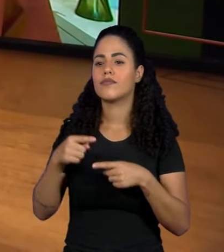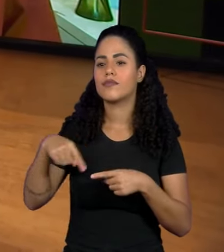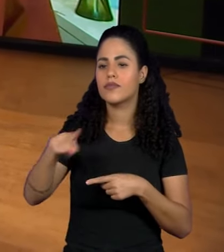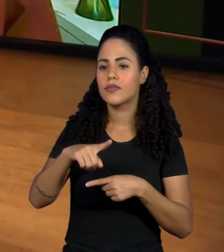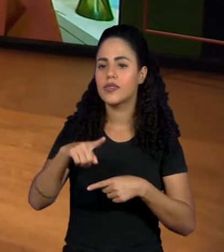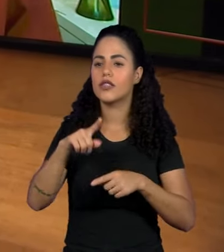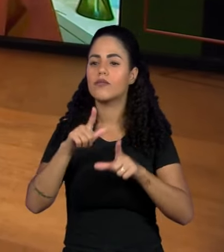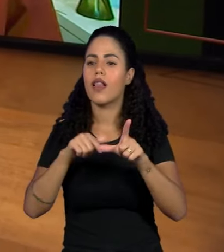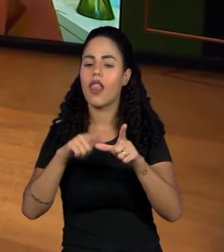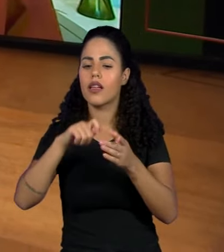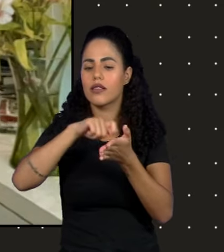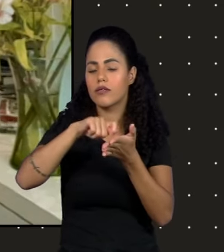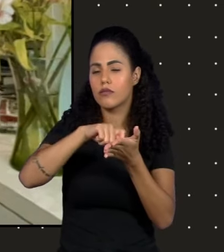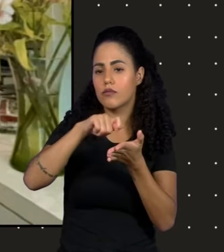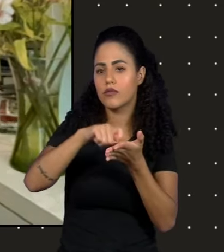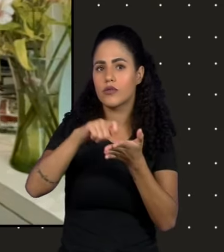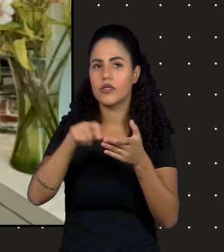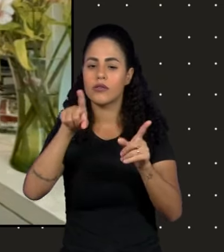né?